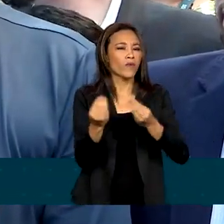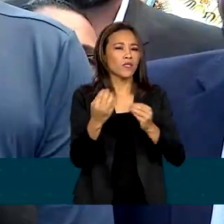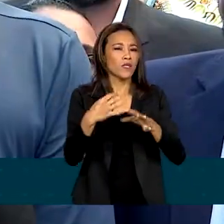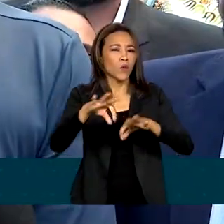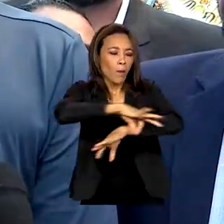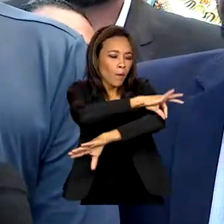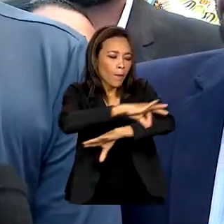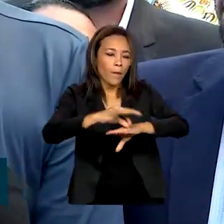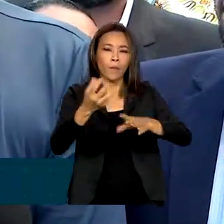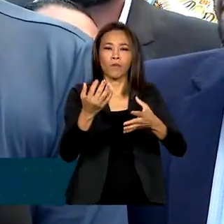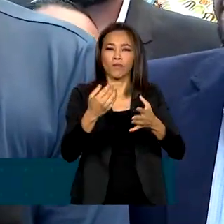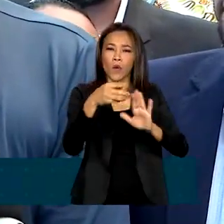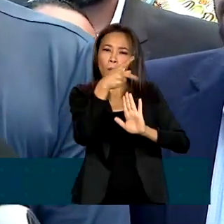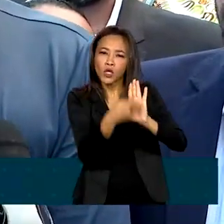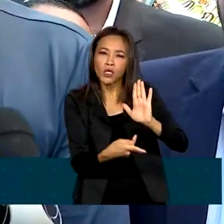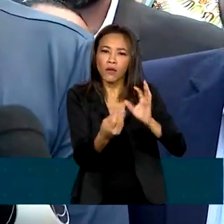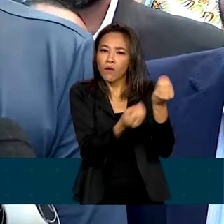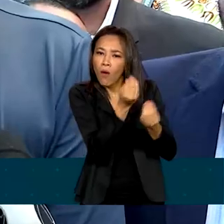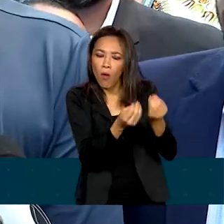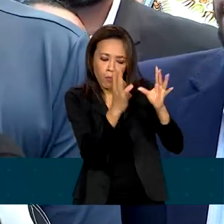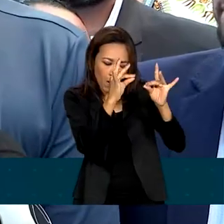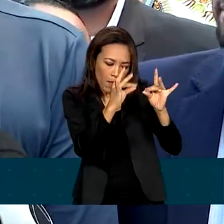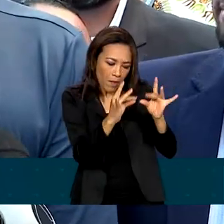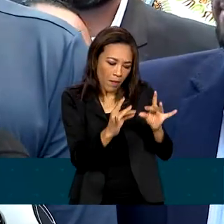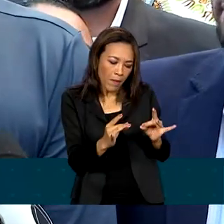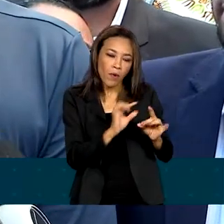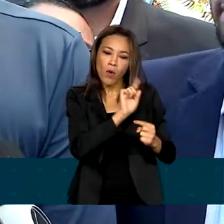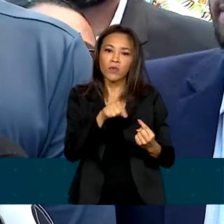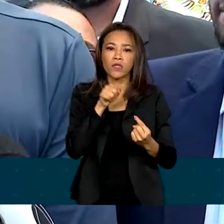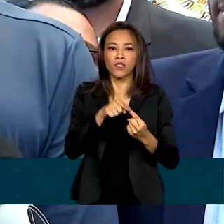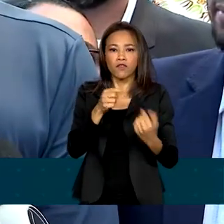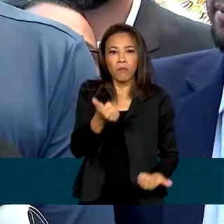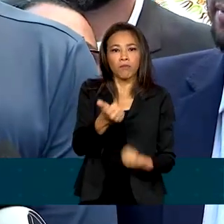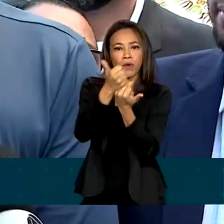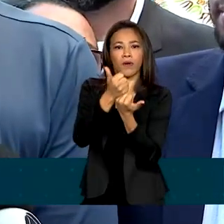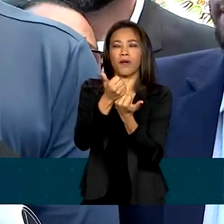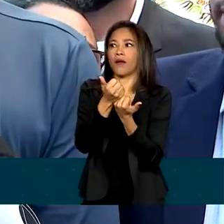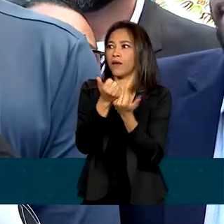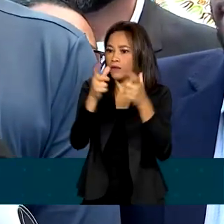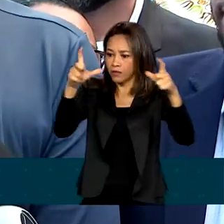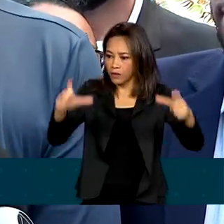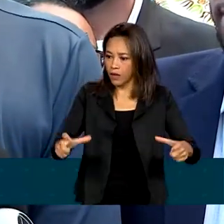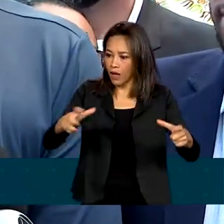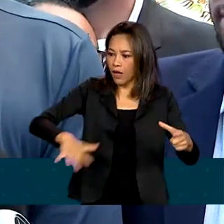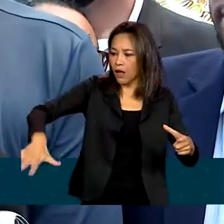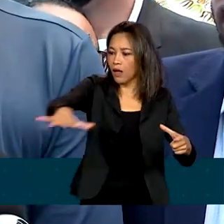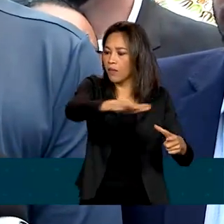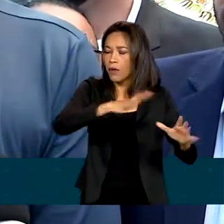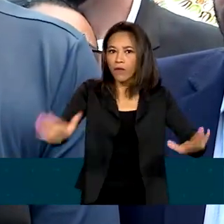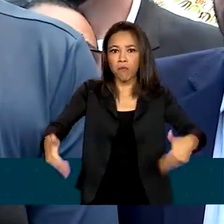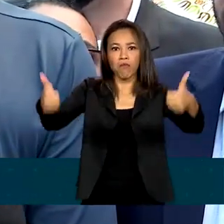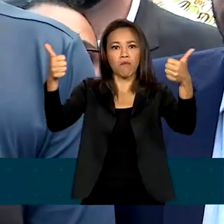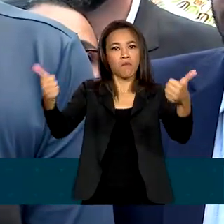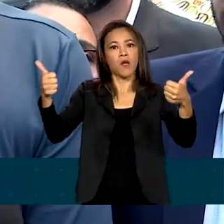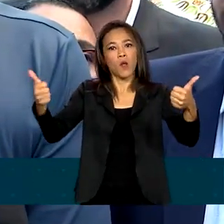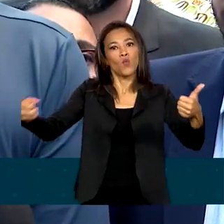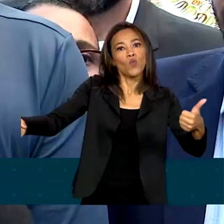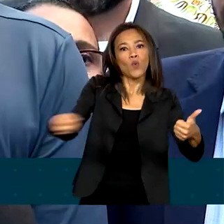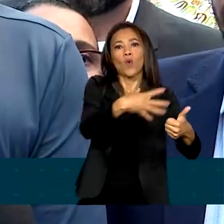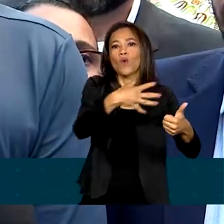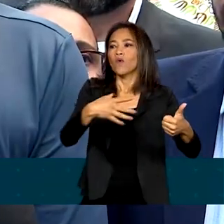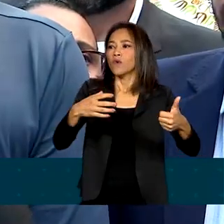encaminhado. Todo o processo para revitalizar, para fortalecer esse território e para construir um espaço novo,